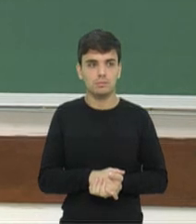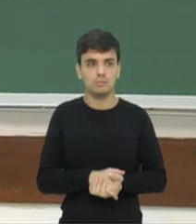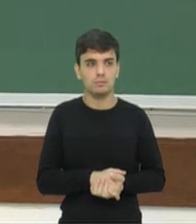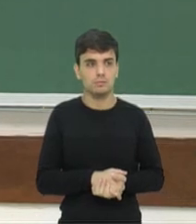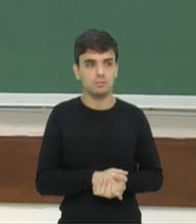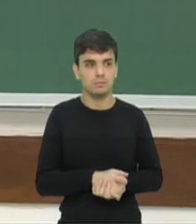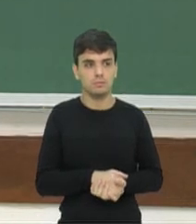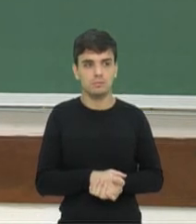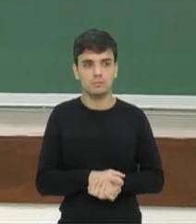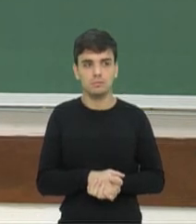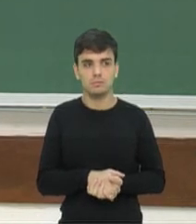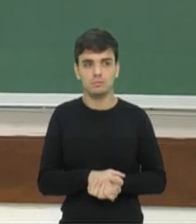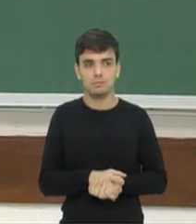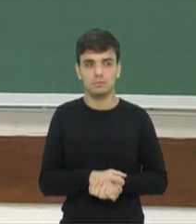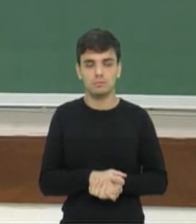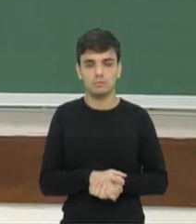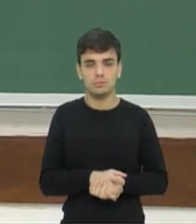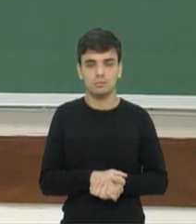teve